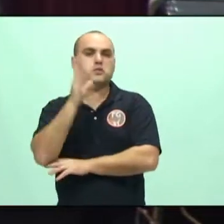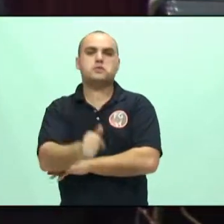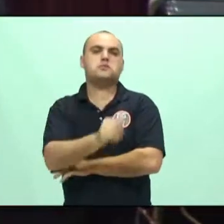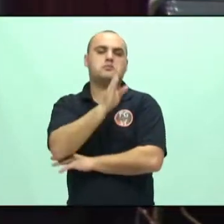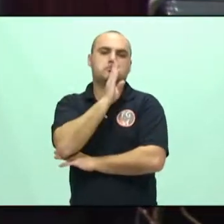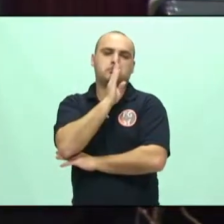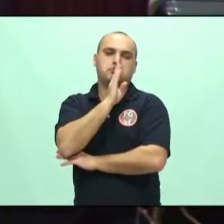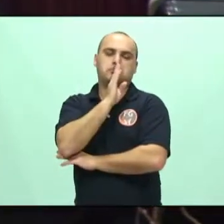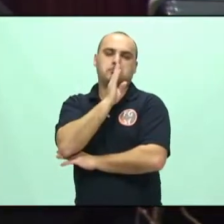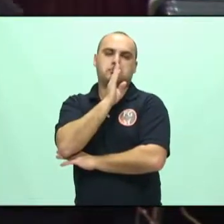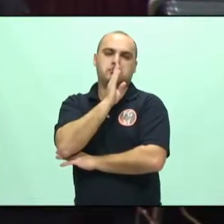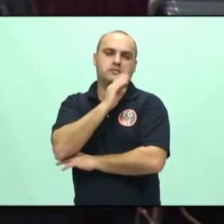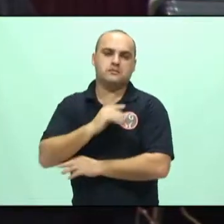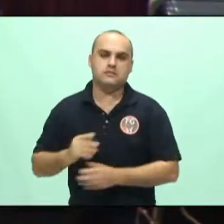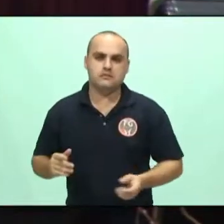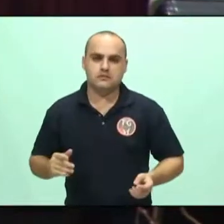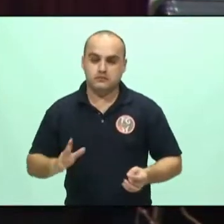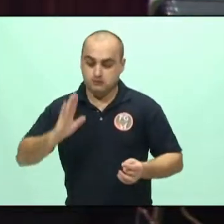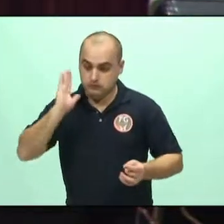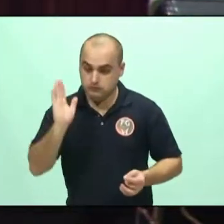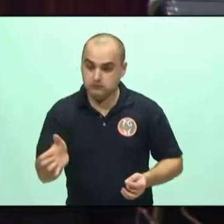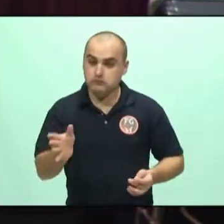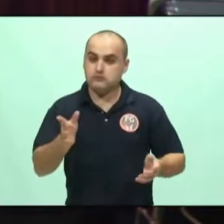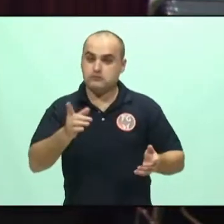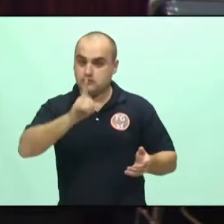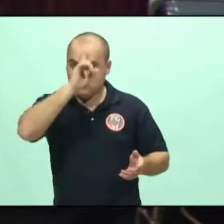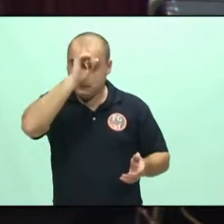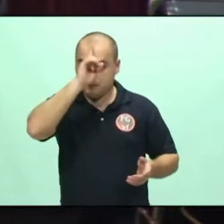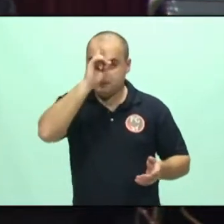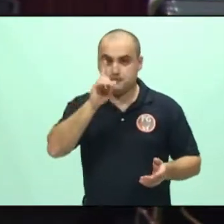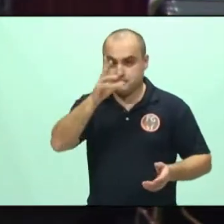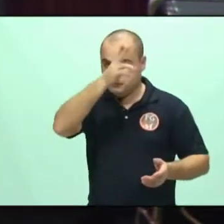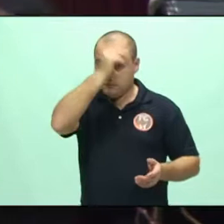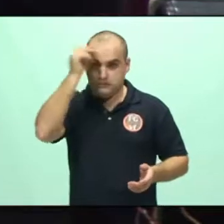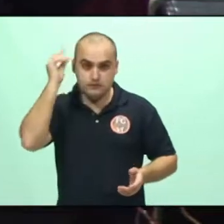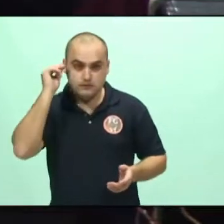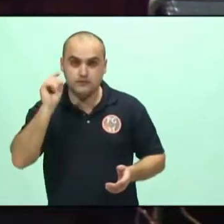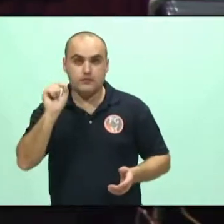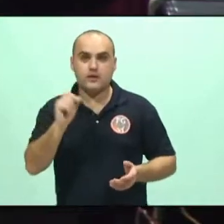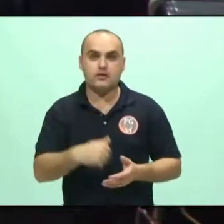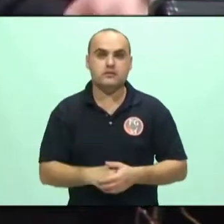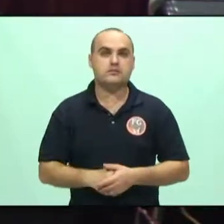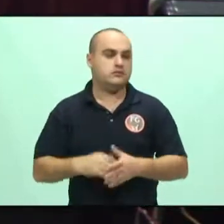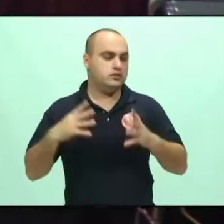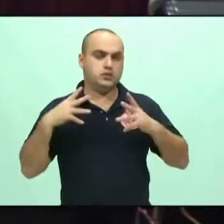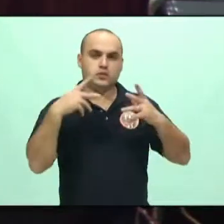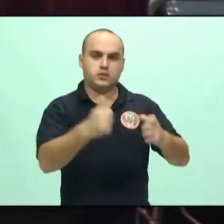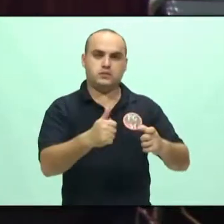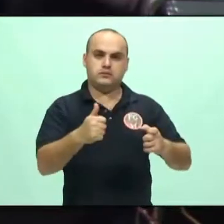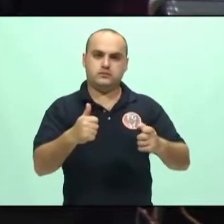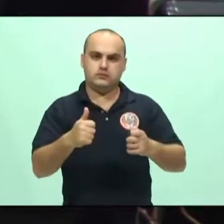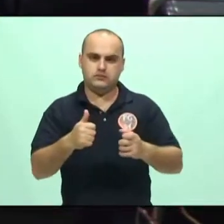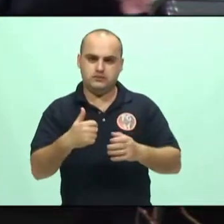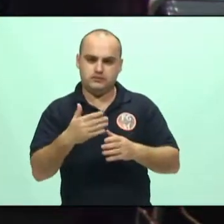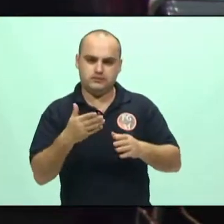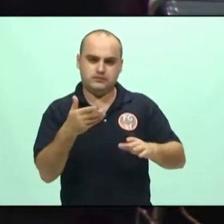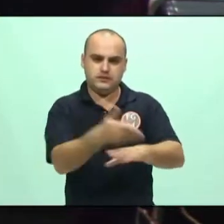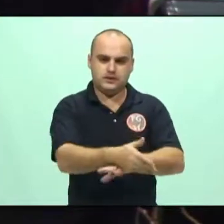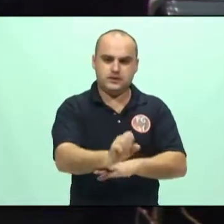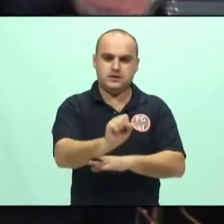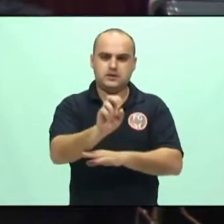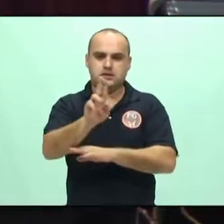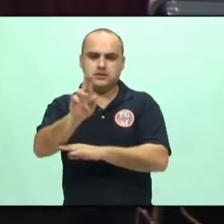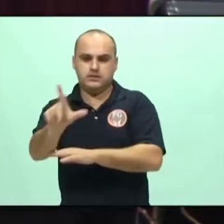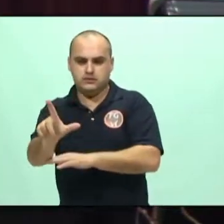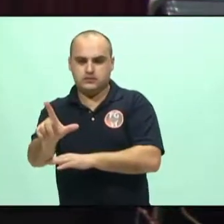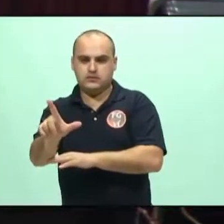Eu até já já sugeri ao prefeito que nós trancassemos com Guardião o acesso quem vem do Sul para